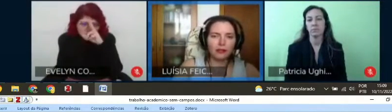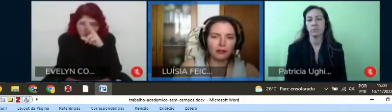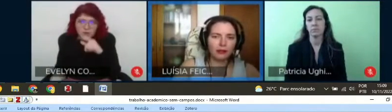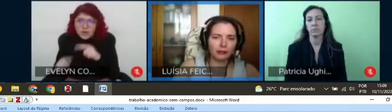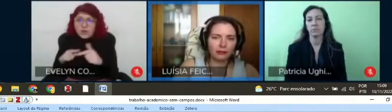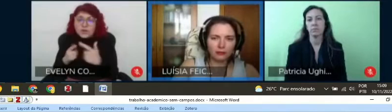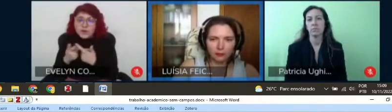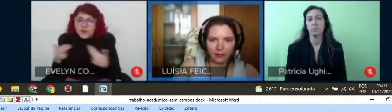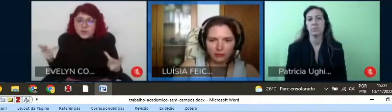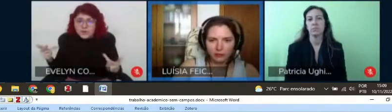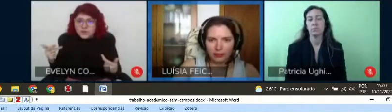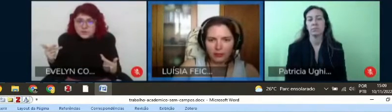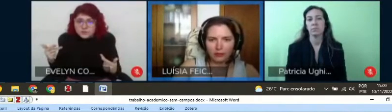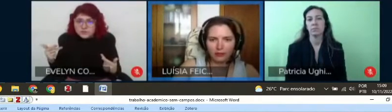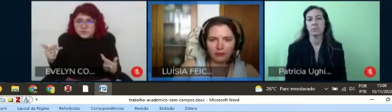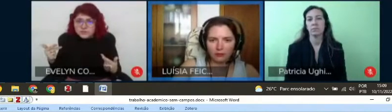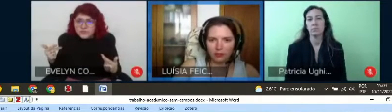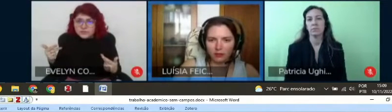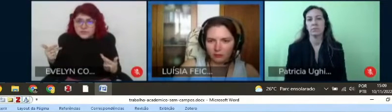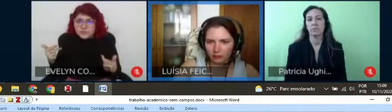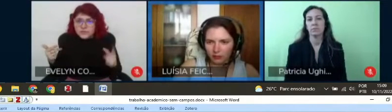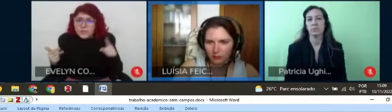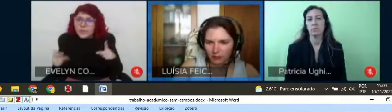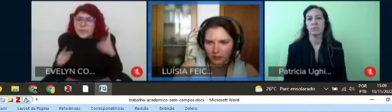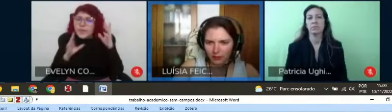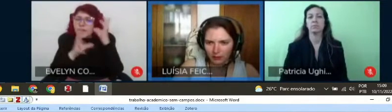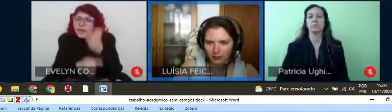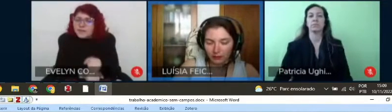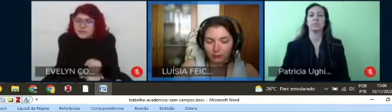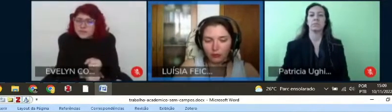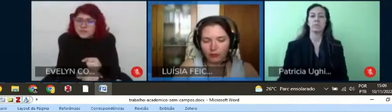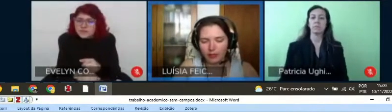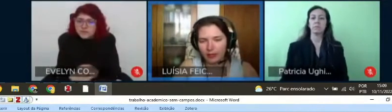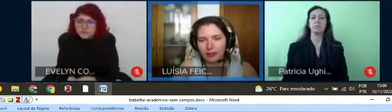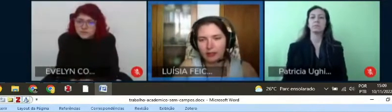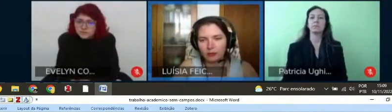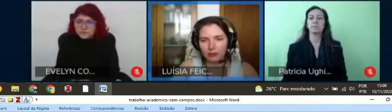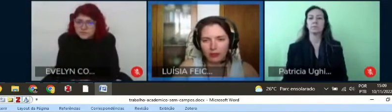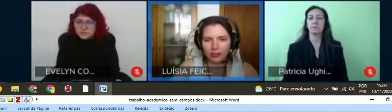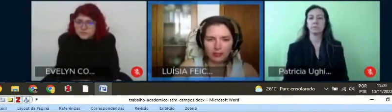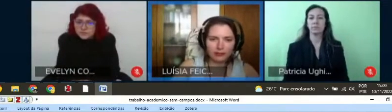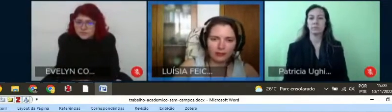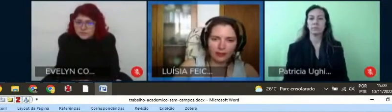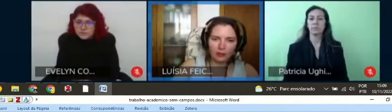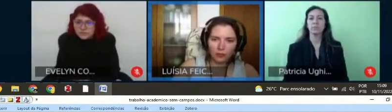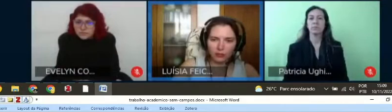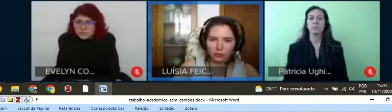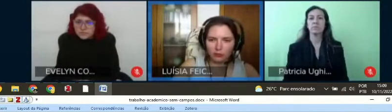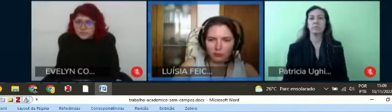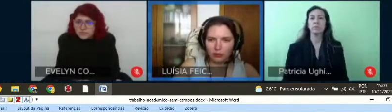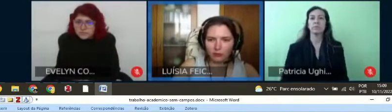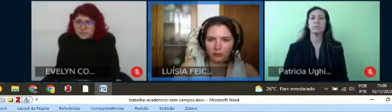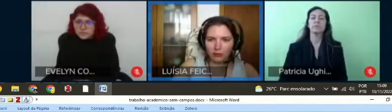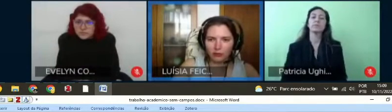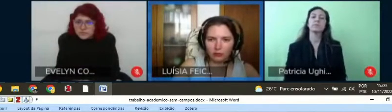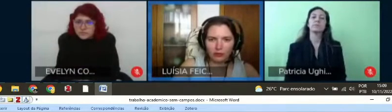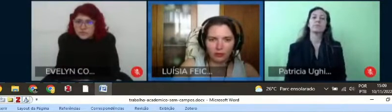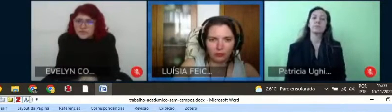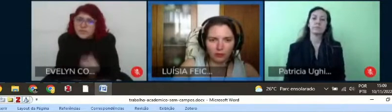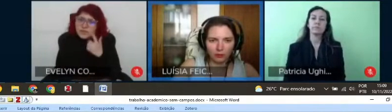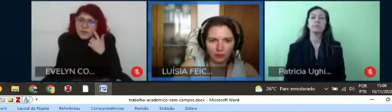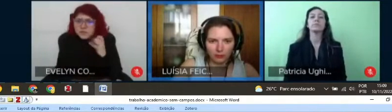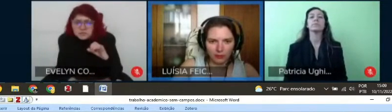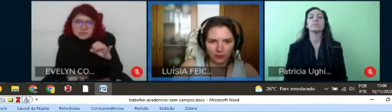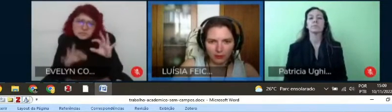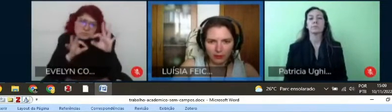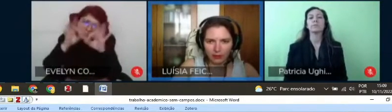encontre, que daí é o passo da revisão, né? Tu sempre tem que do avaliar. Tu avalia se tá realmente arrumadinho, se